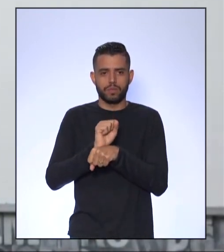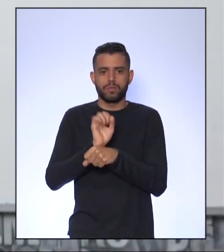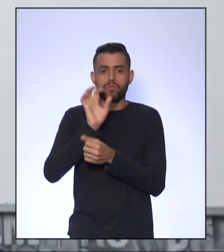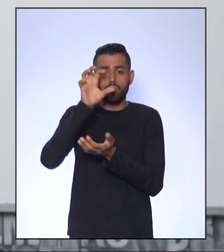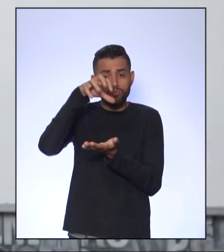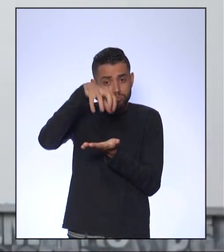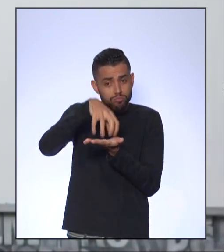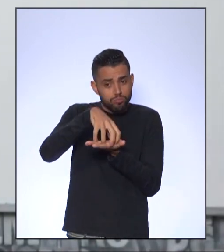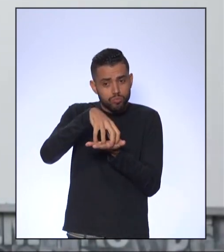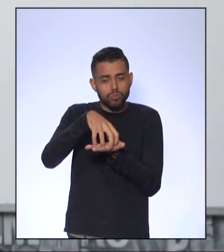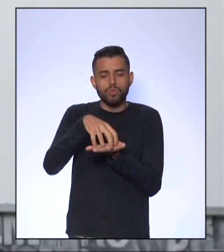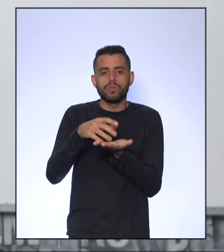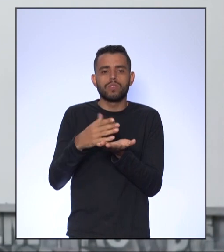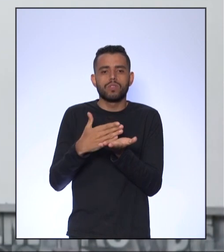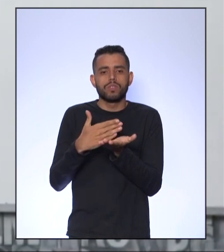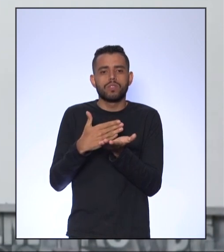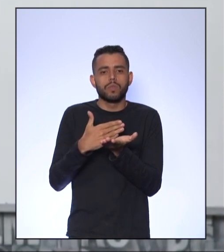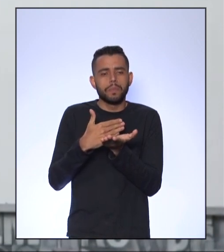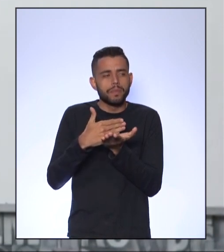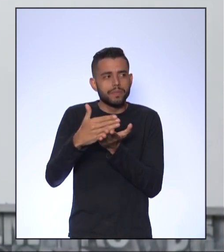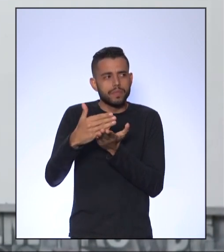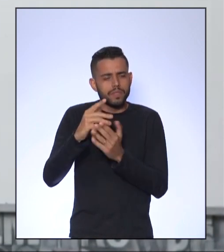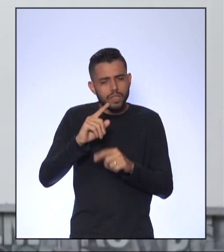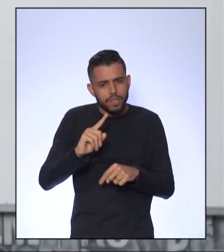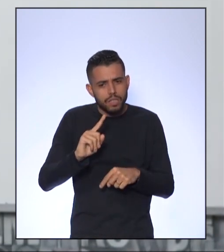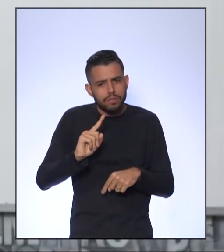do renascimento italiano,